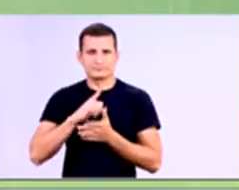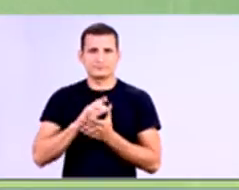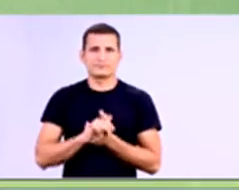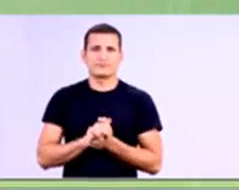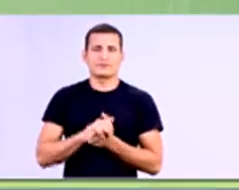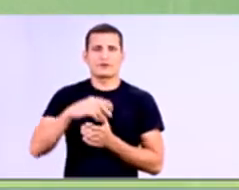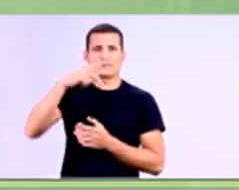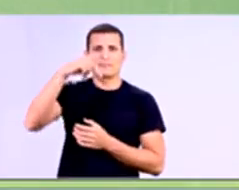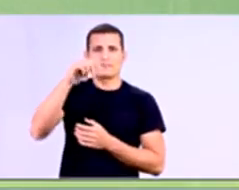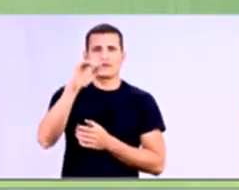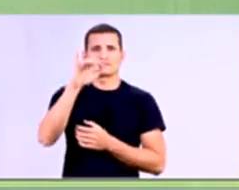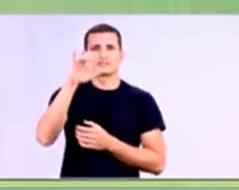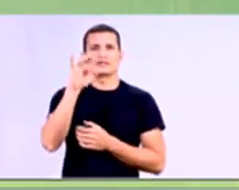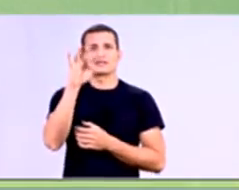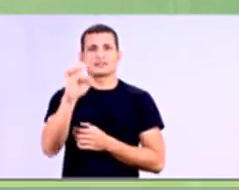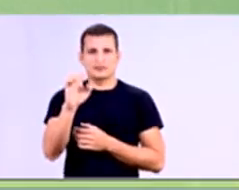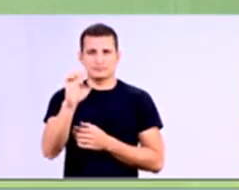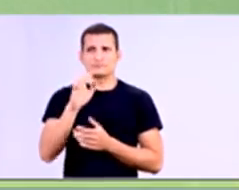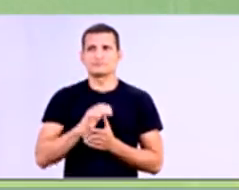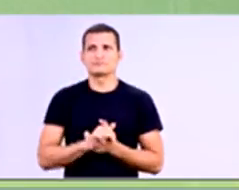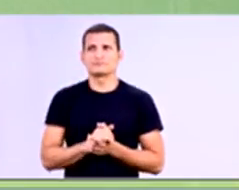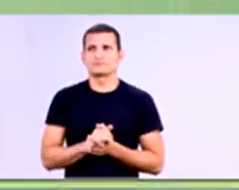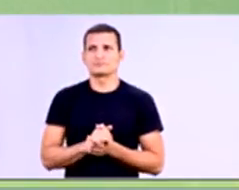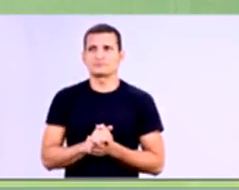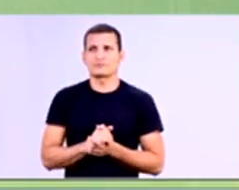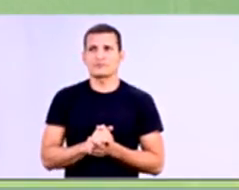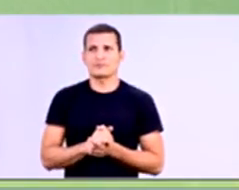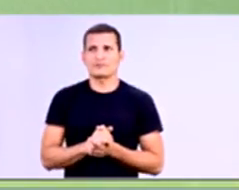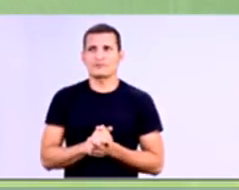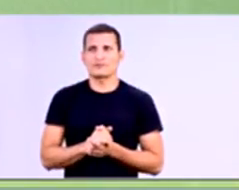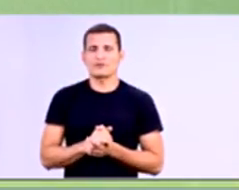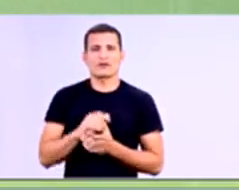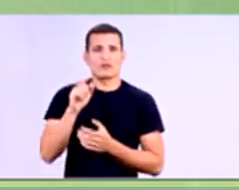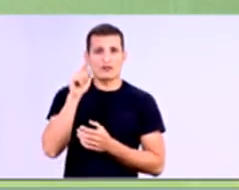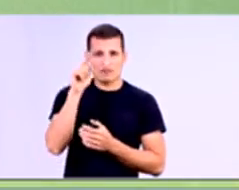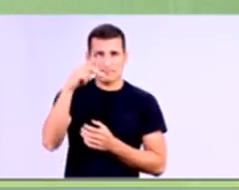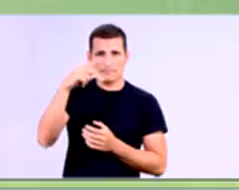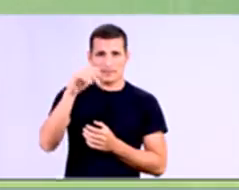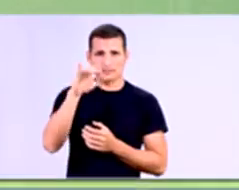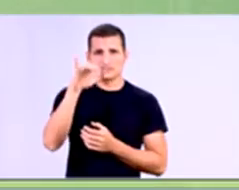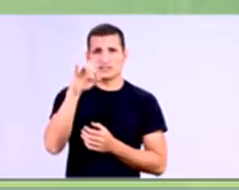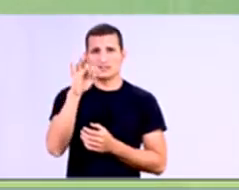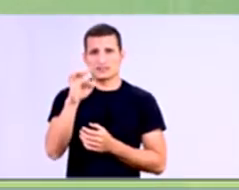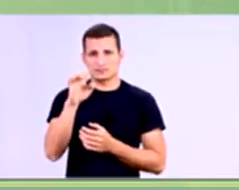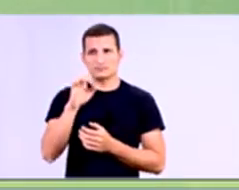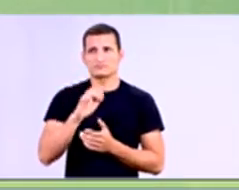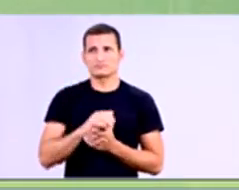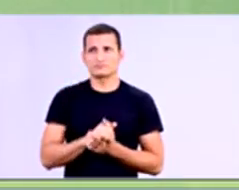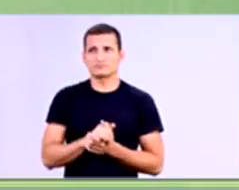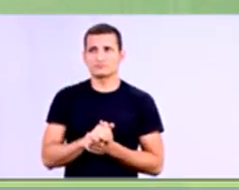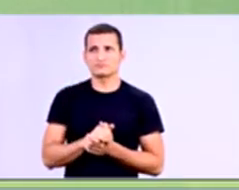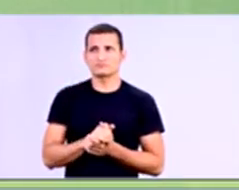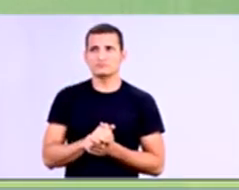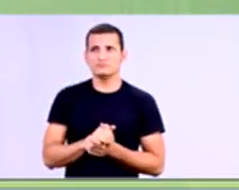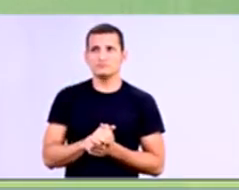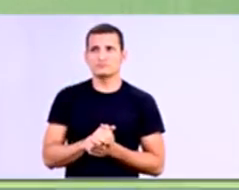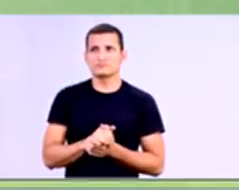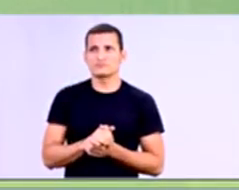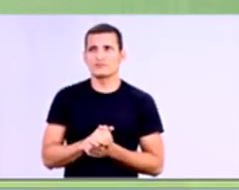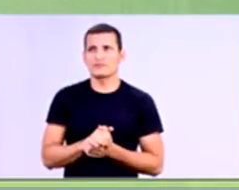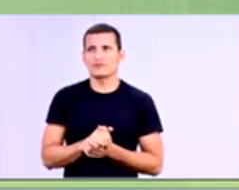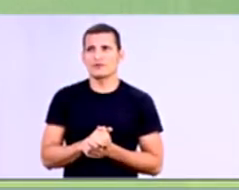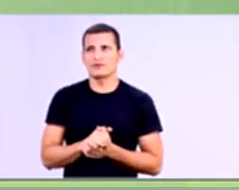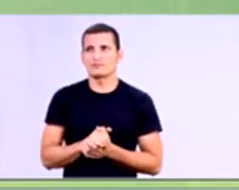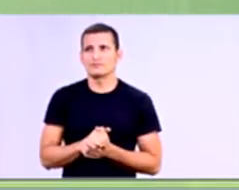minha classe paciente. A partir do momento que essa classe paciente ela vier a ser instanciada,